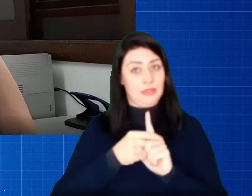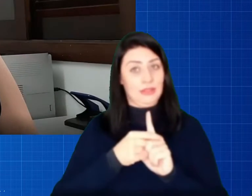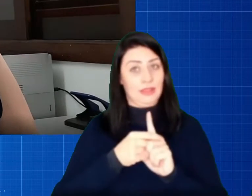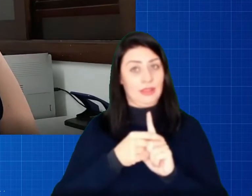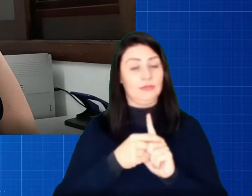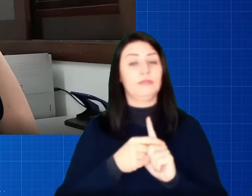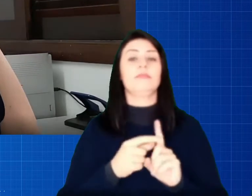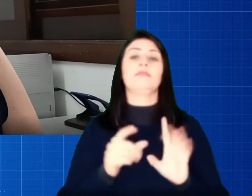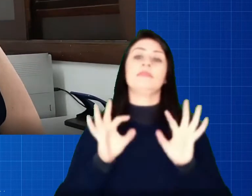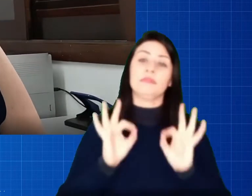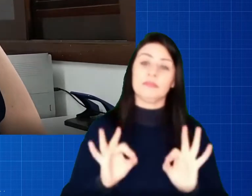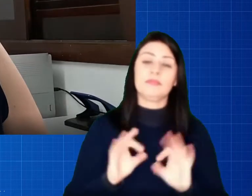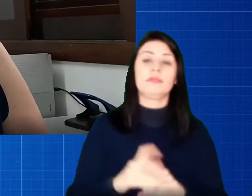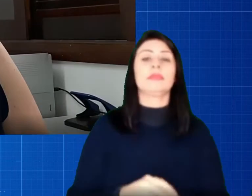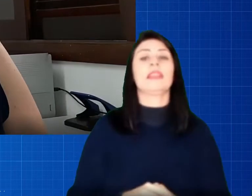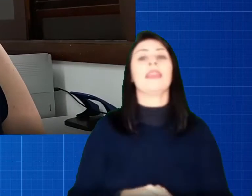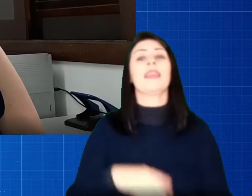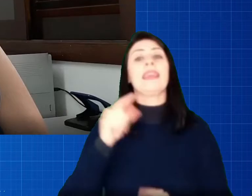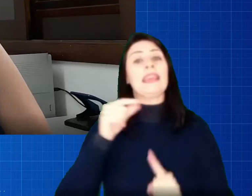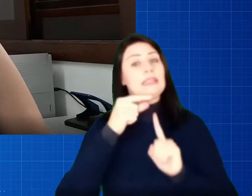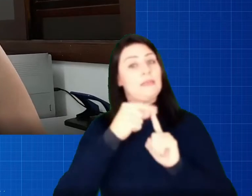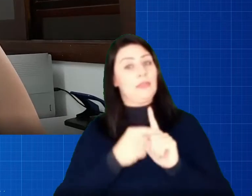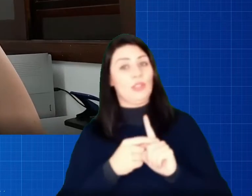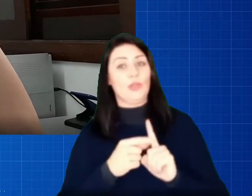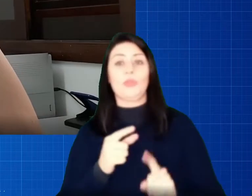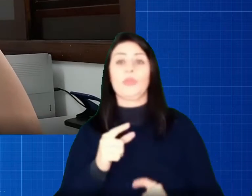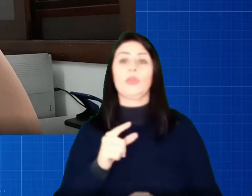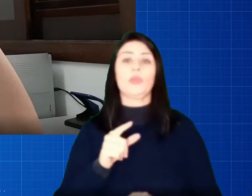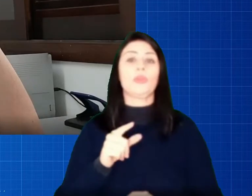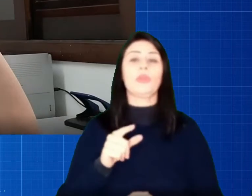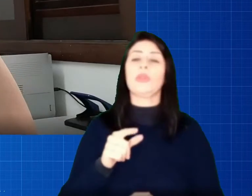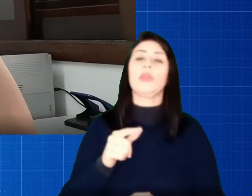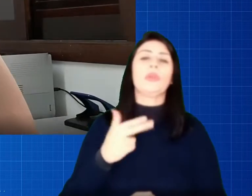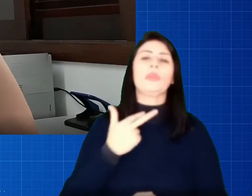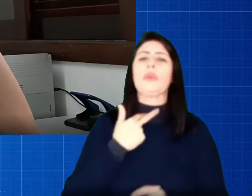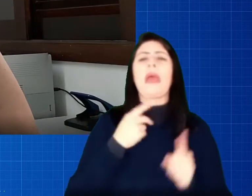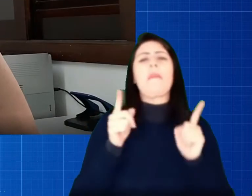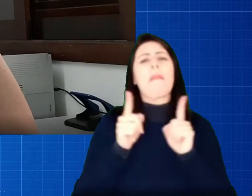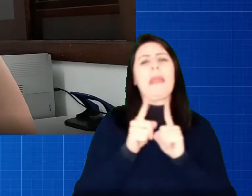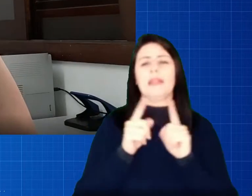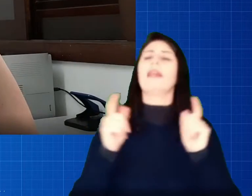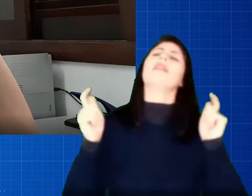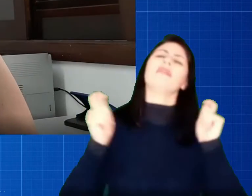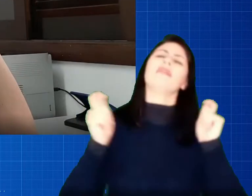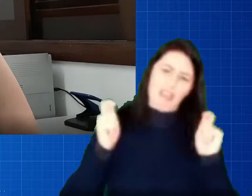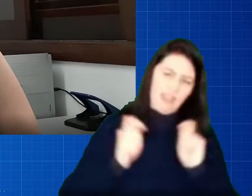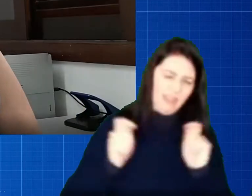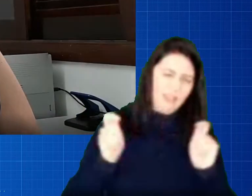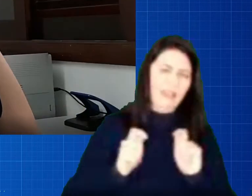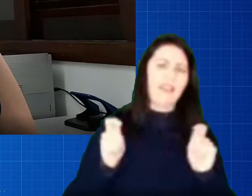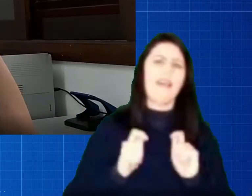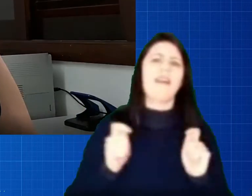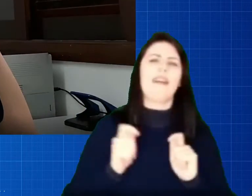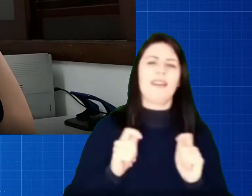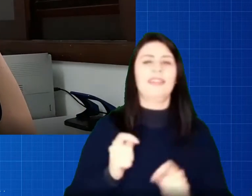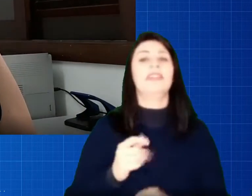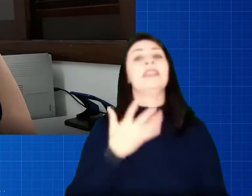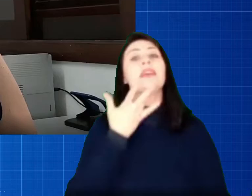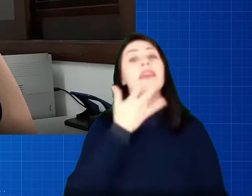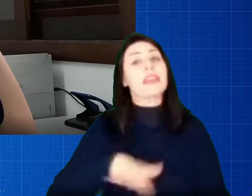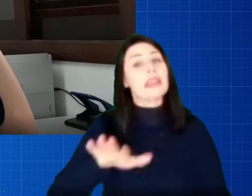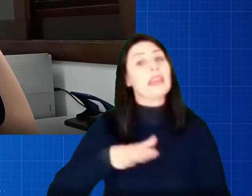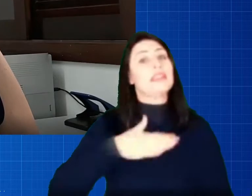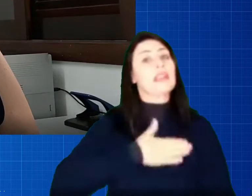do preservativo, de que o preservativo não é pequeno, que ele cabe sim, tanto é que criança